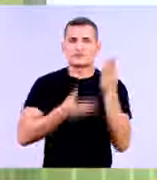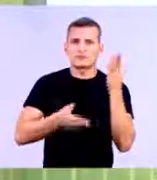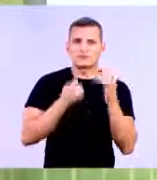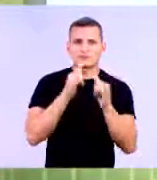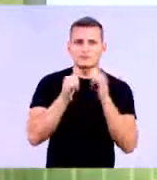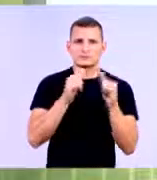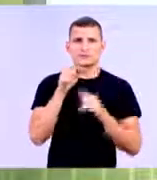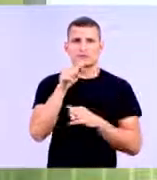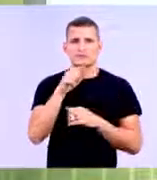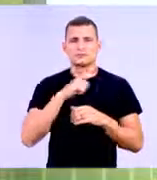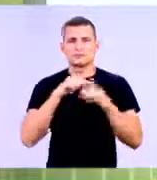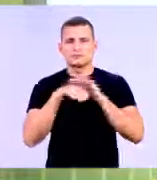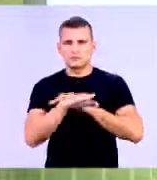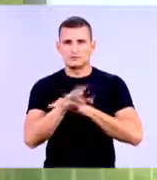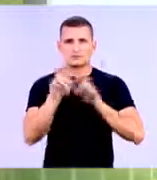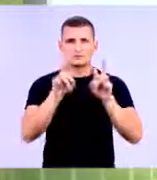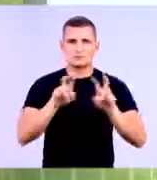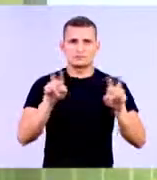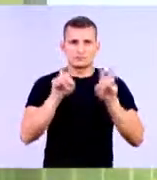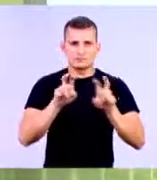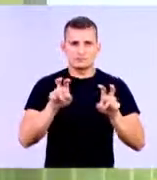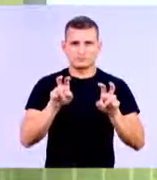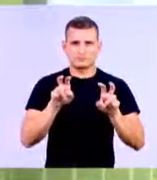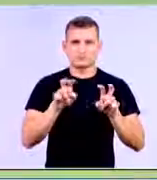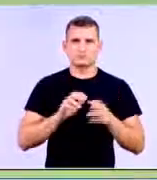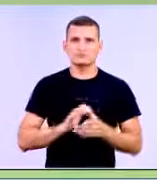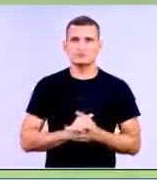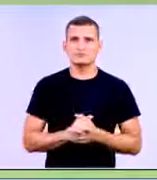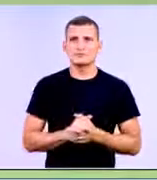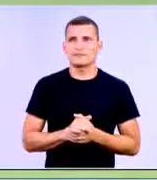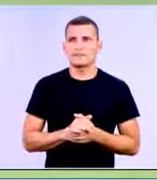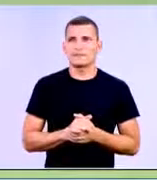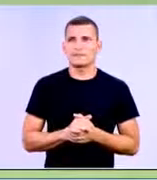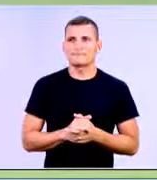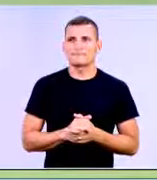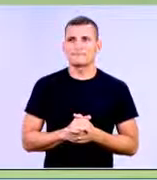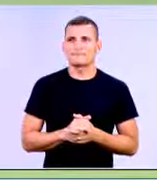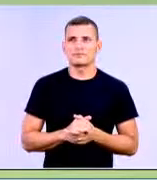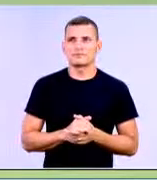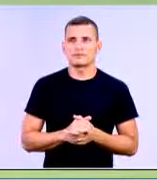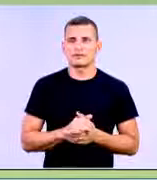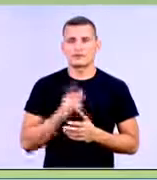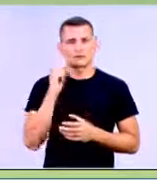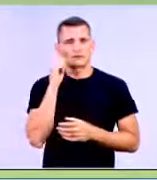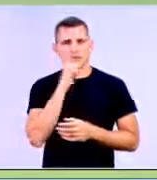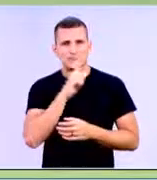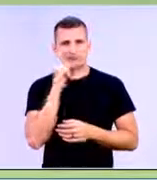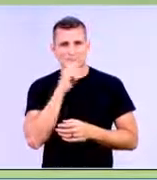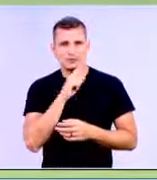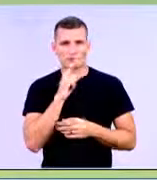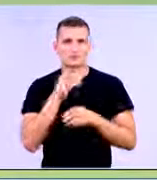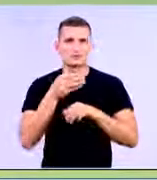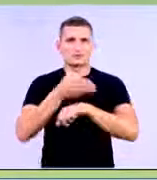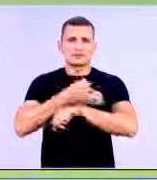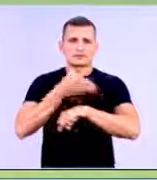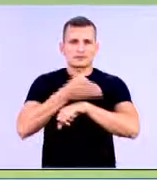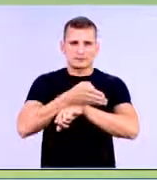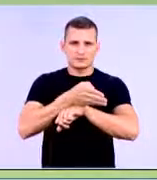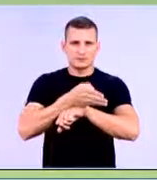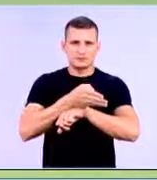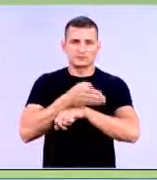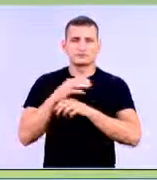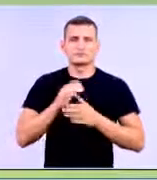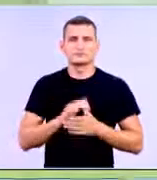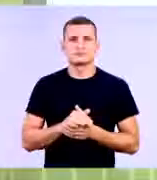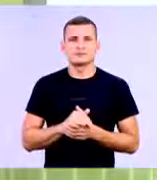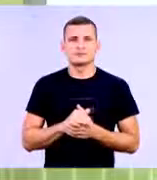informações que estejam ali armazenadas, tá? Outro ponto, falha nos controles de acesso. A partir do momento